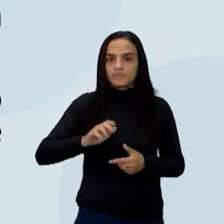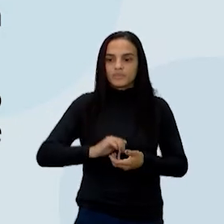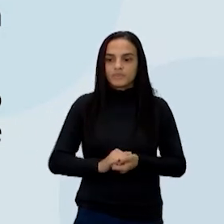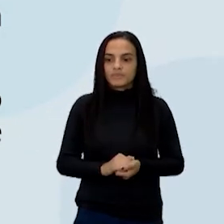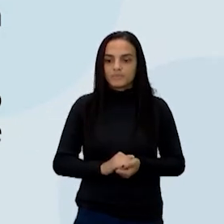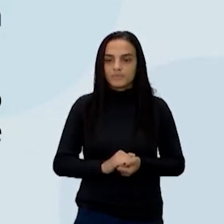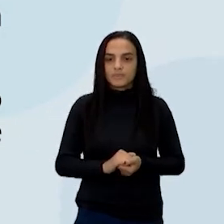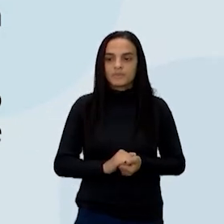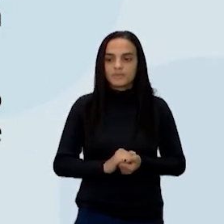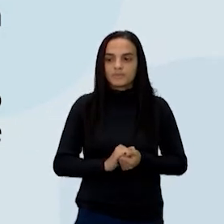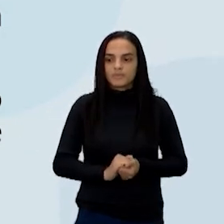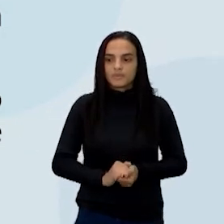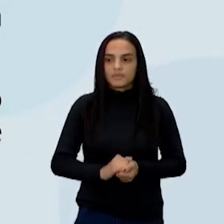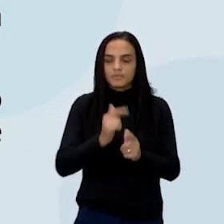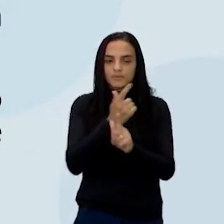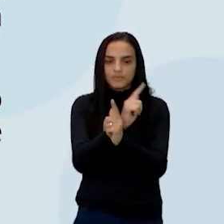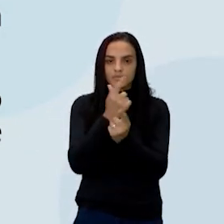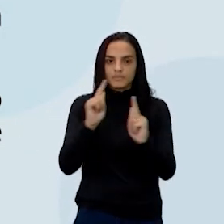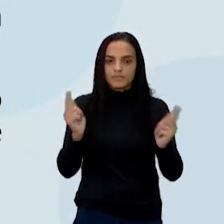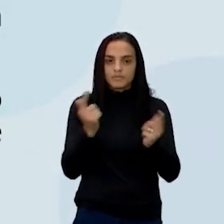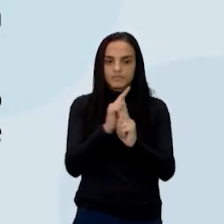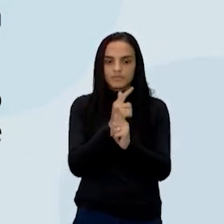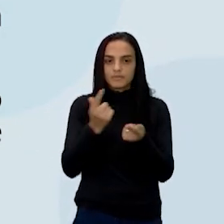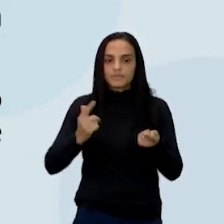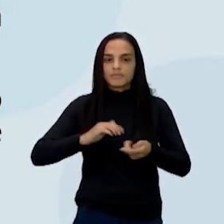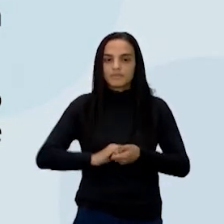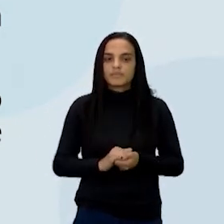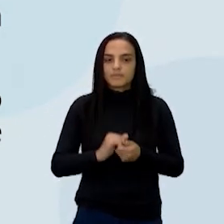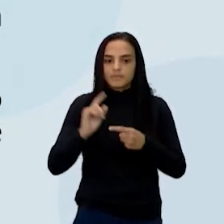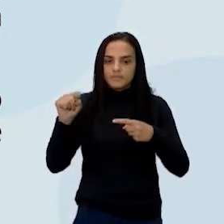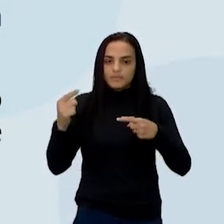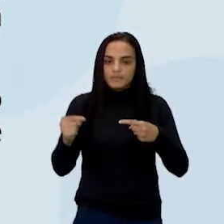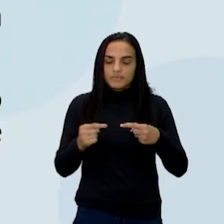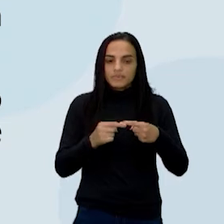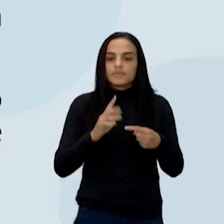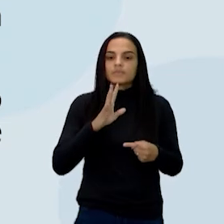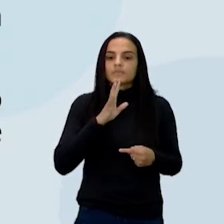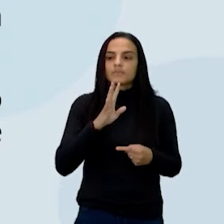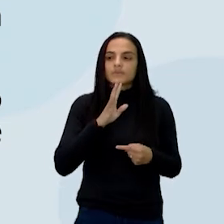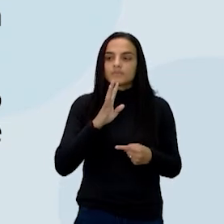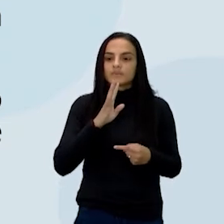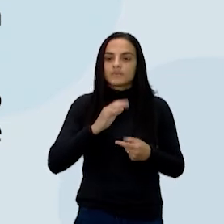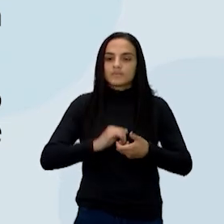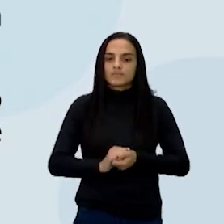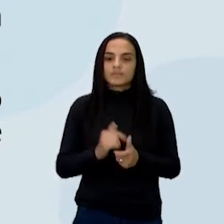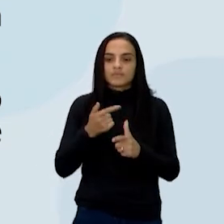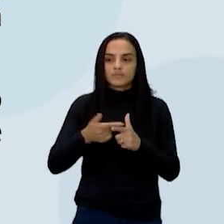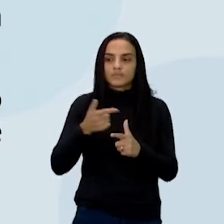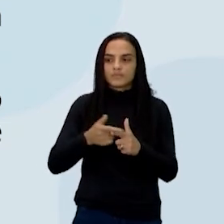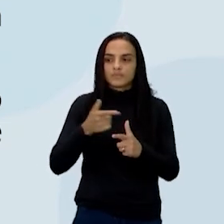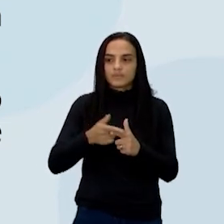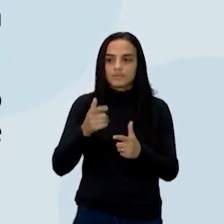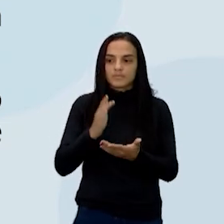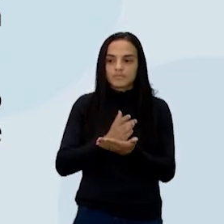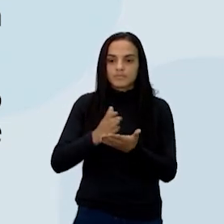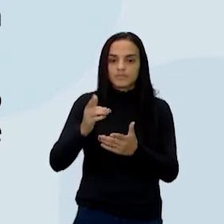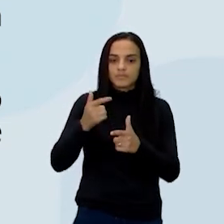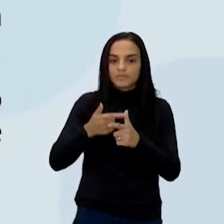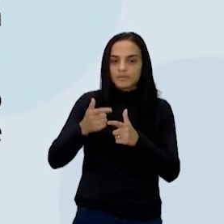algébrica para expressar a relação entre elas. Os objetos de conhecimento são os problemas envolvendo